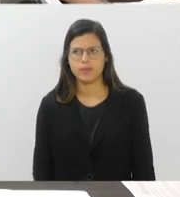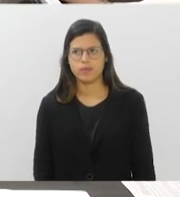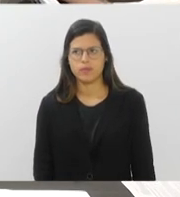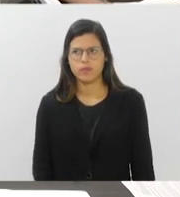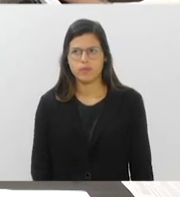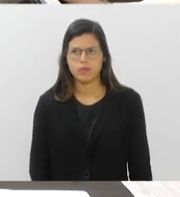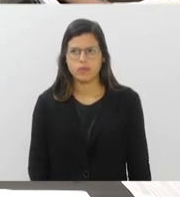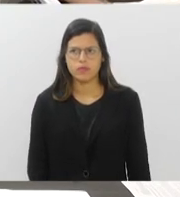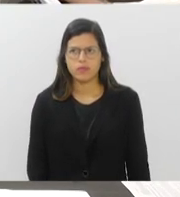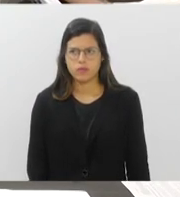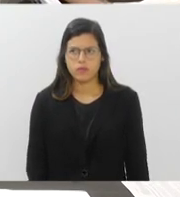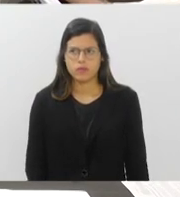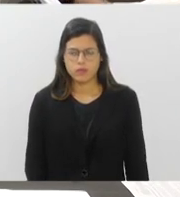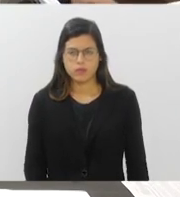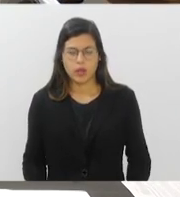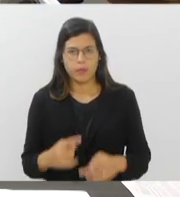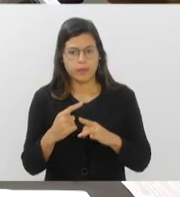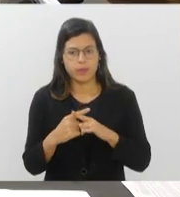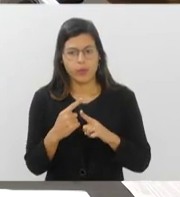Porque, deputada Élica, ou a gente